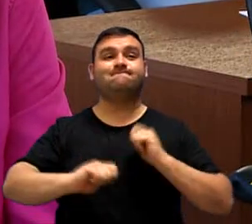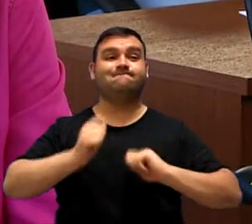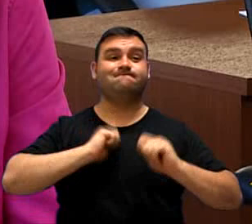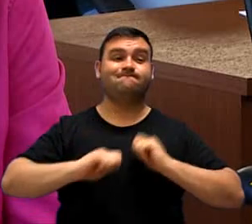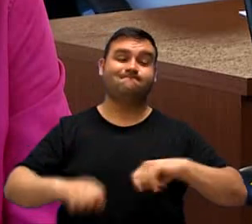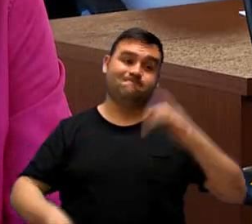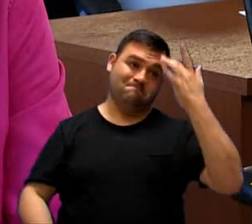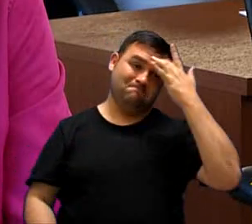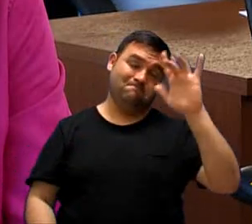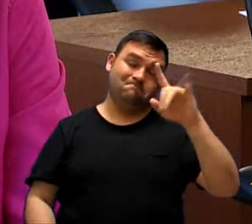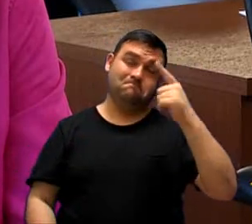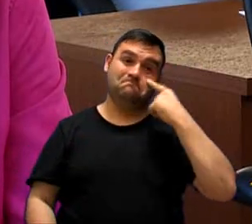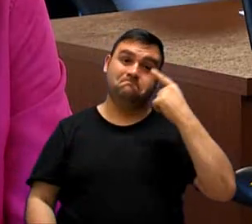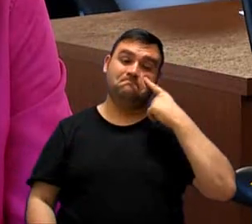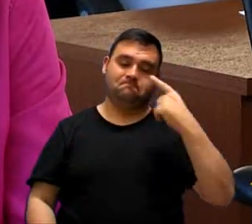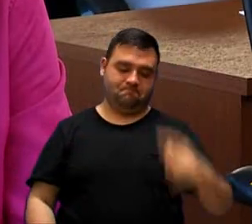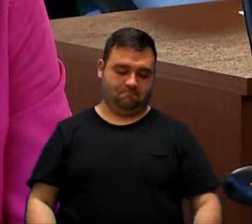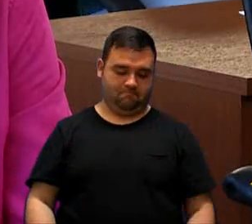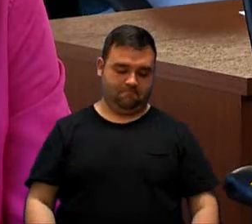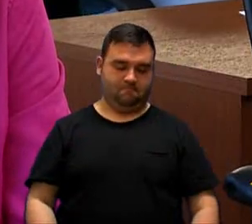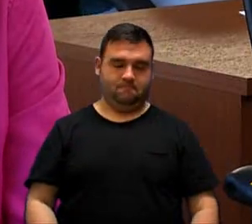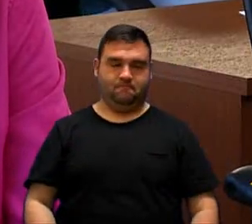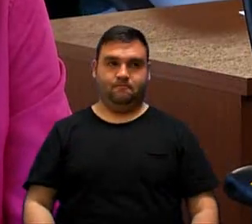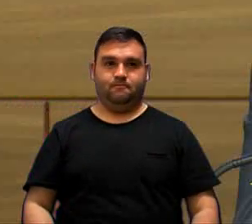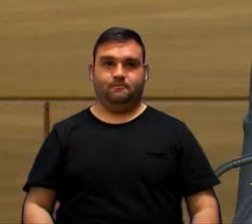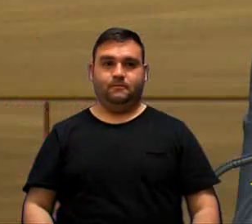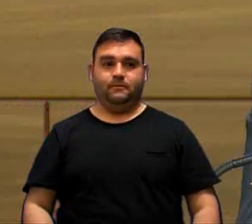não. Vamos ver. Então vamos aguardar, então. Tá bem.